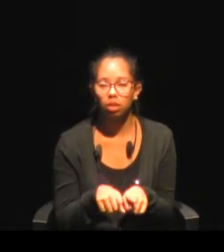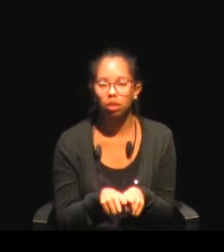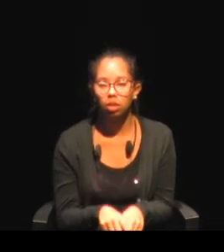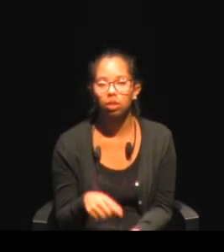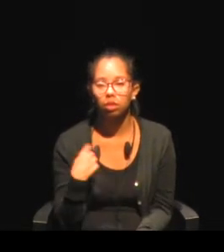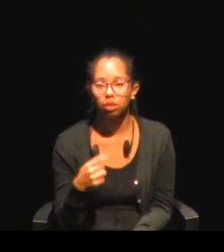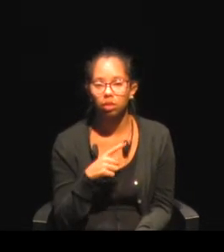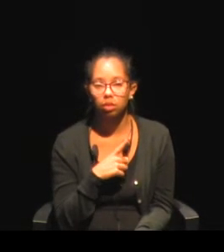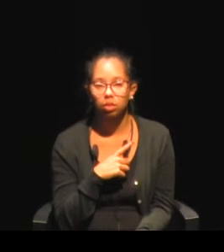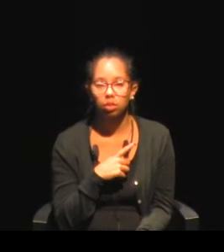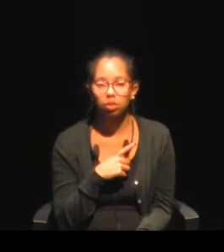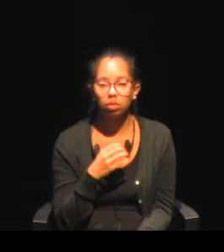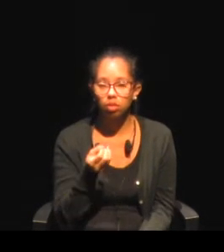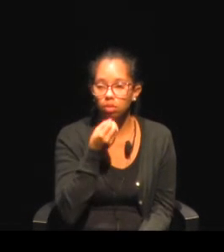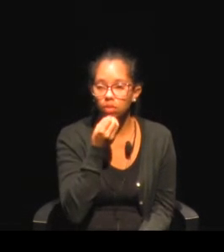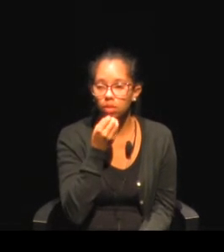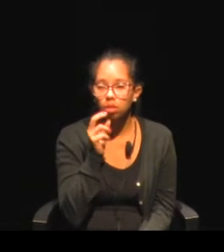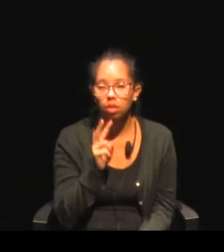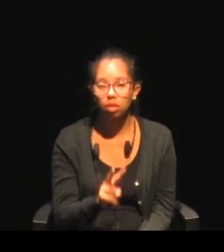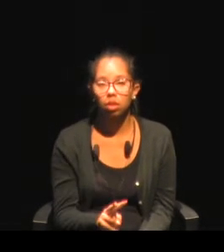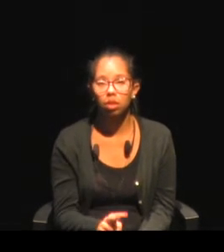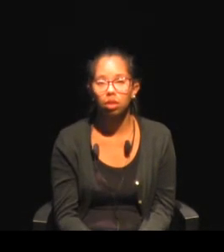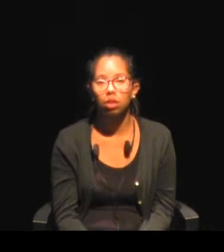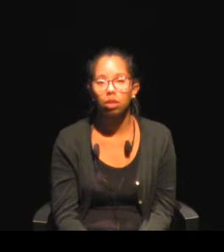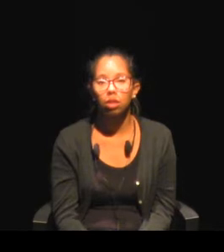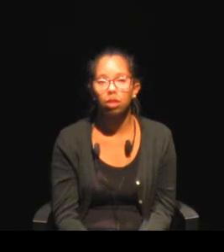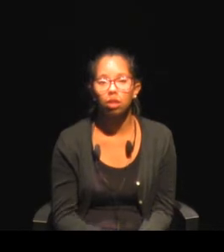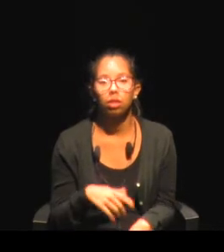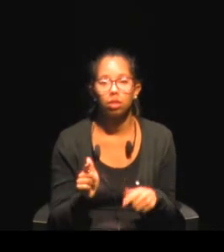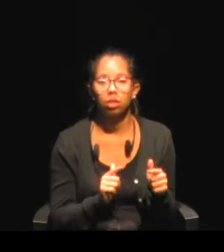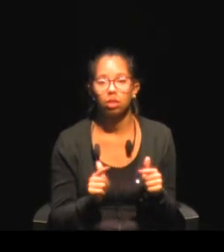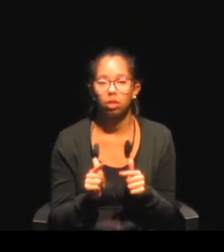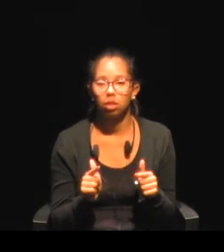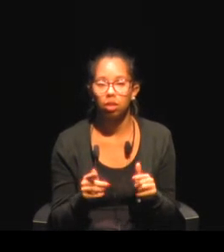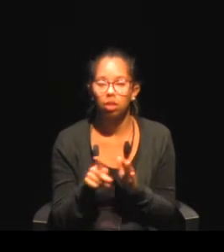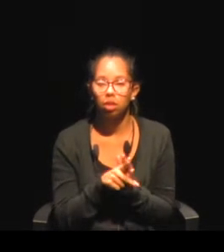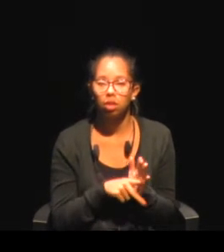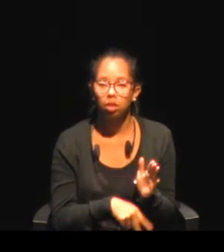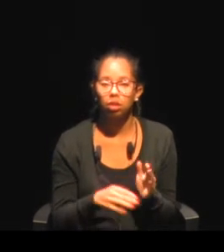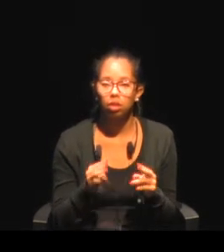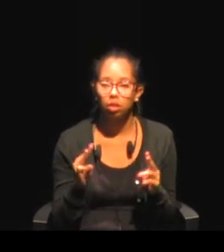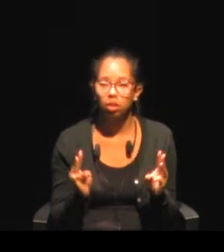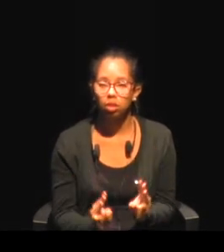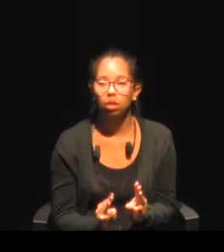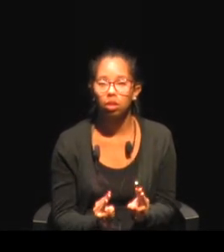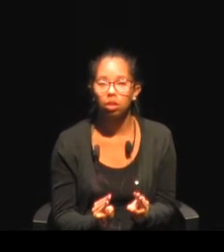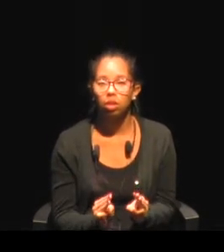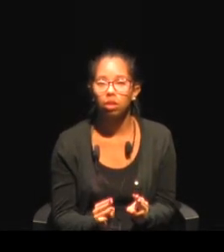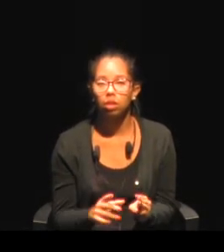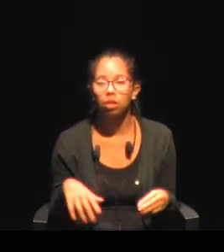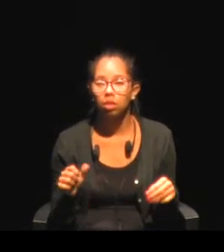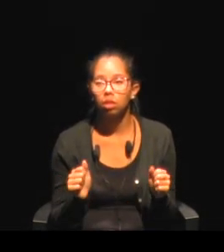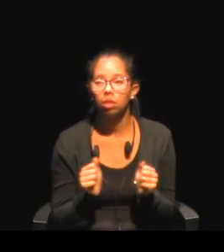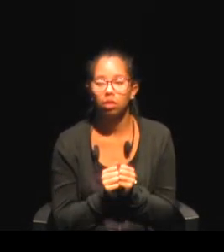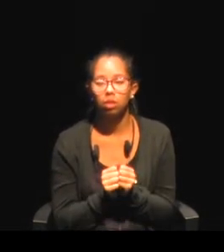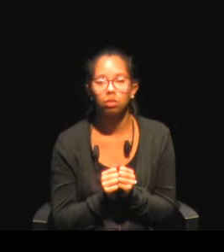proposta, e por aqui também. A gente tem tido a oportunidade, e essa é uma delas, e algumas outras que virão aqui, de trabalhar com projetos de